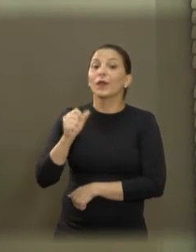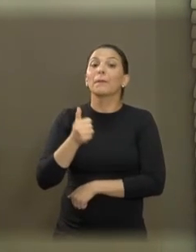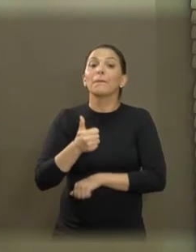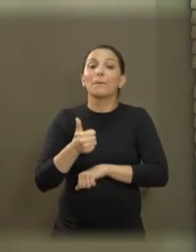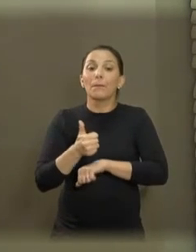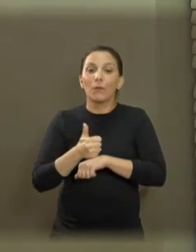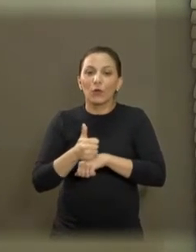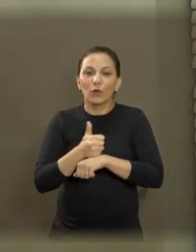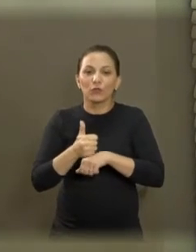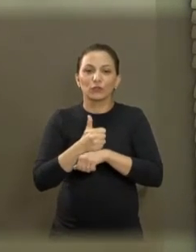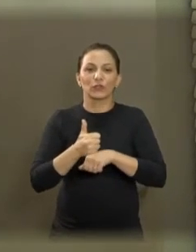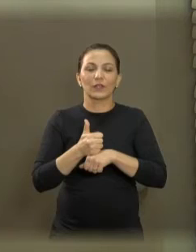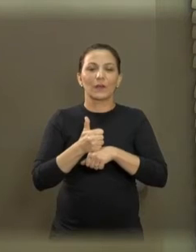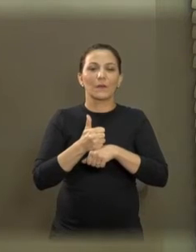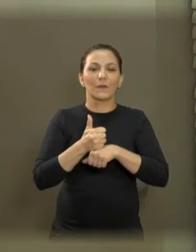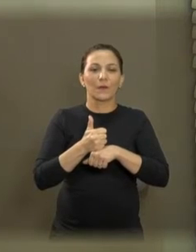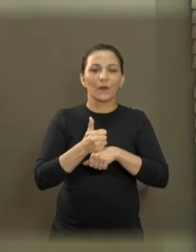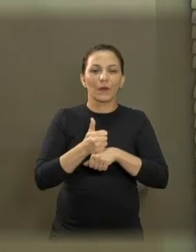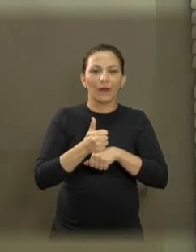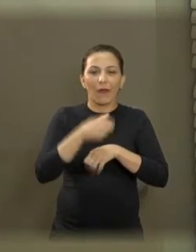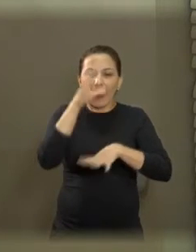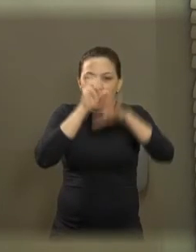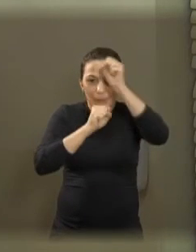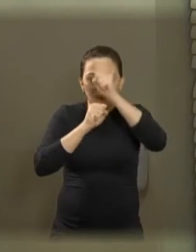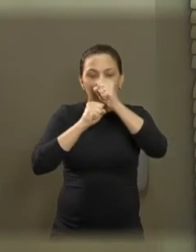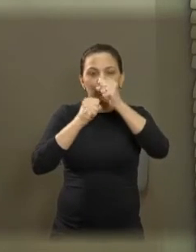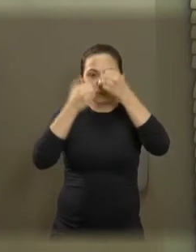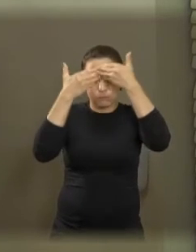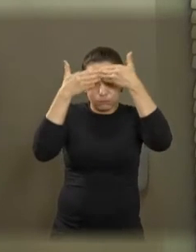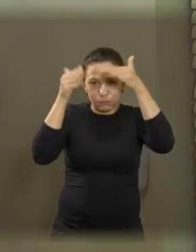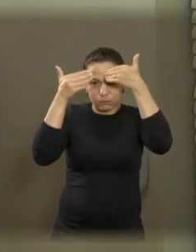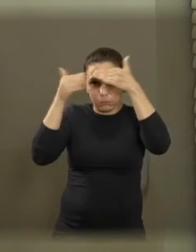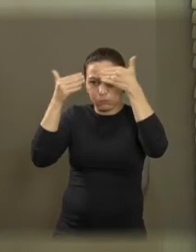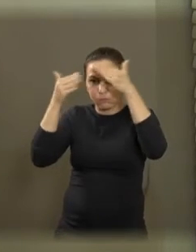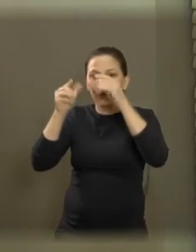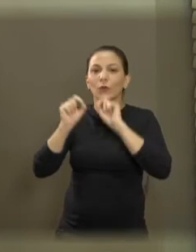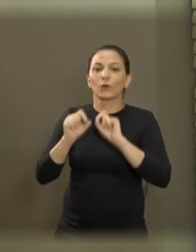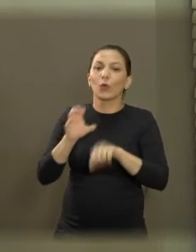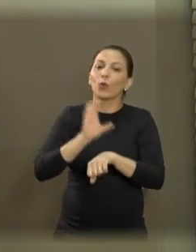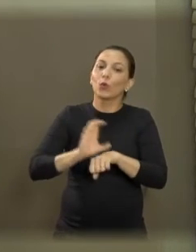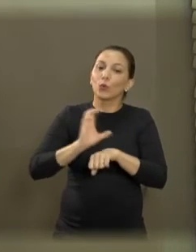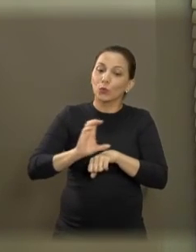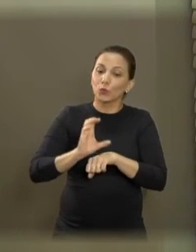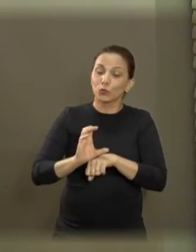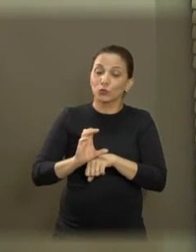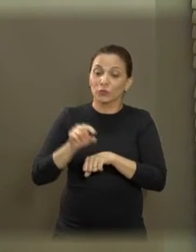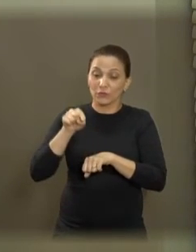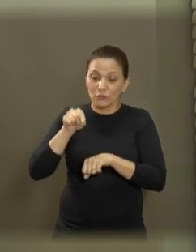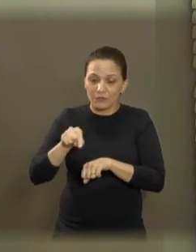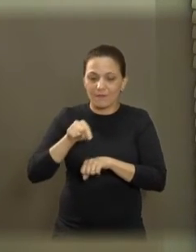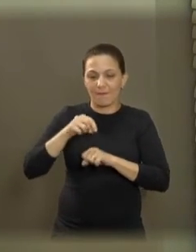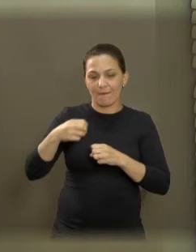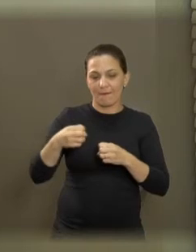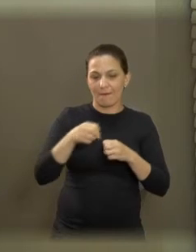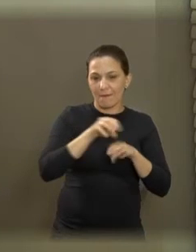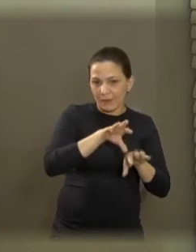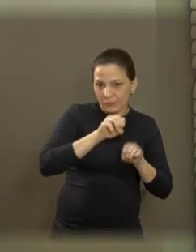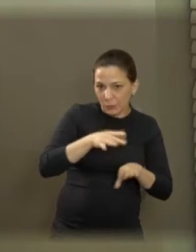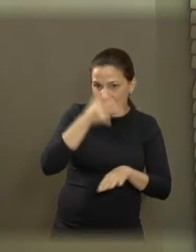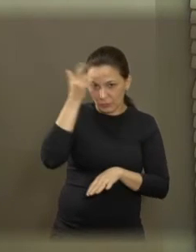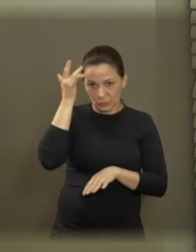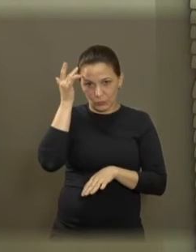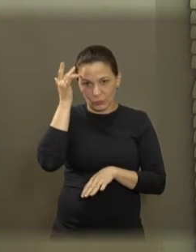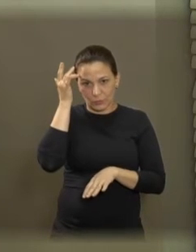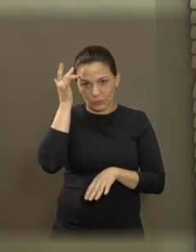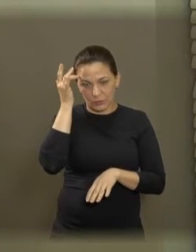profissional ampliou além do curso que teve com você e além dos seus ensinamentos. Então,